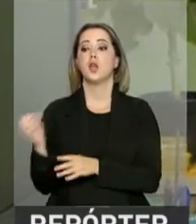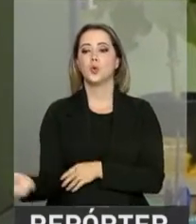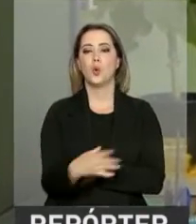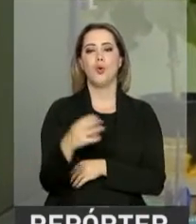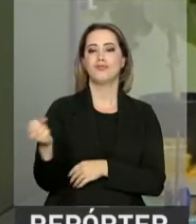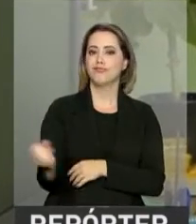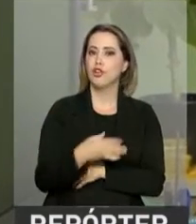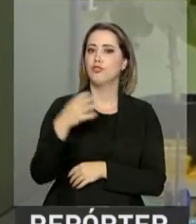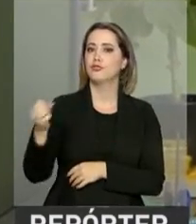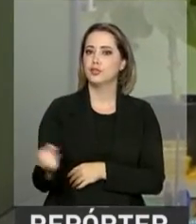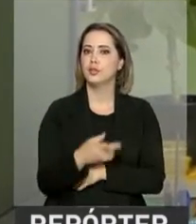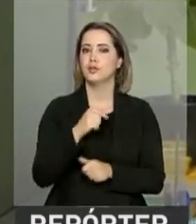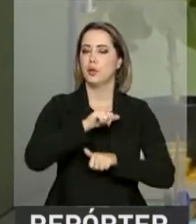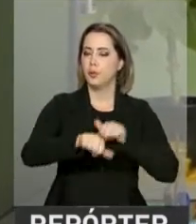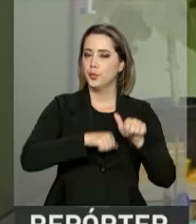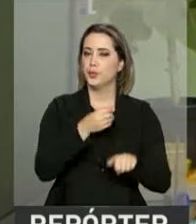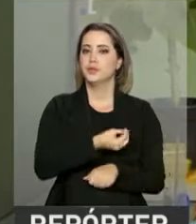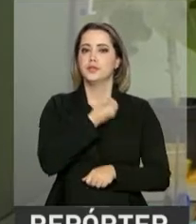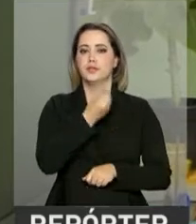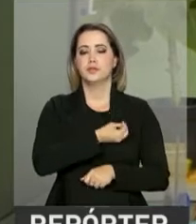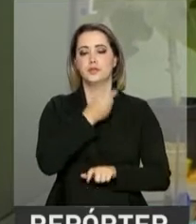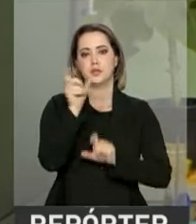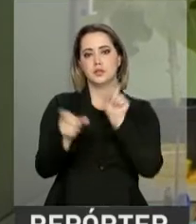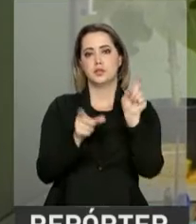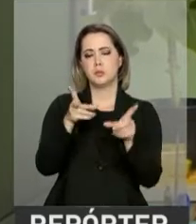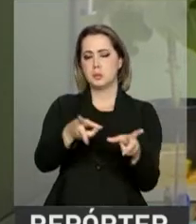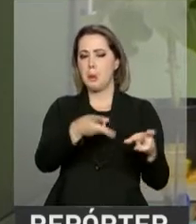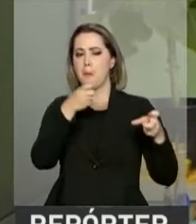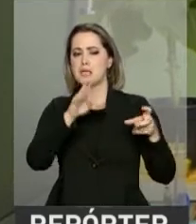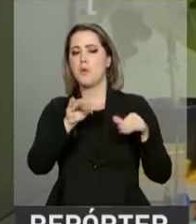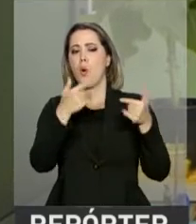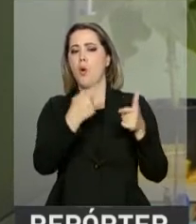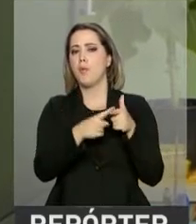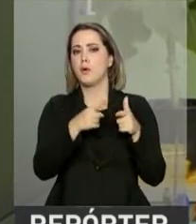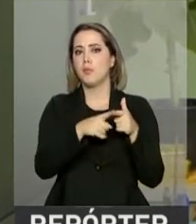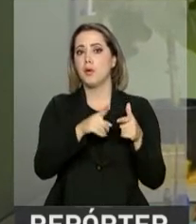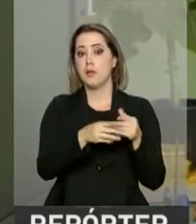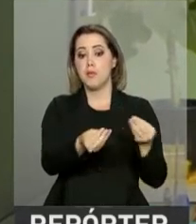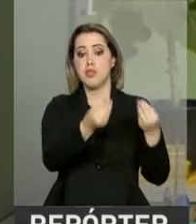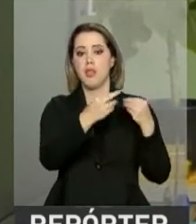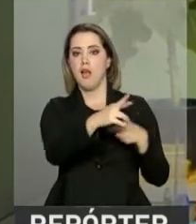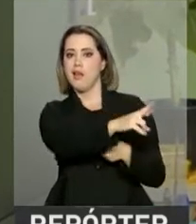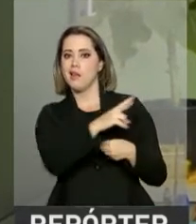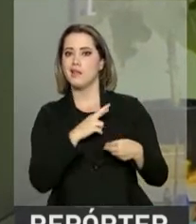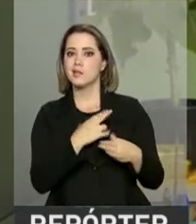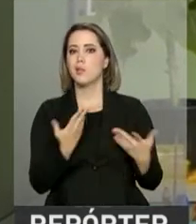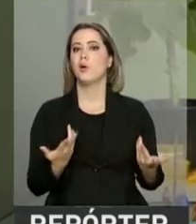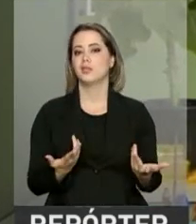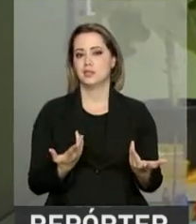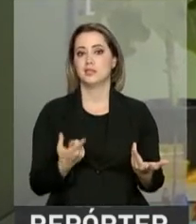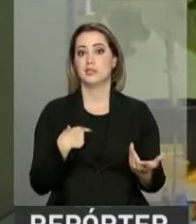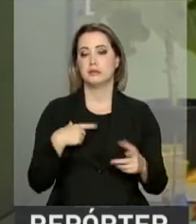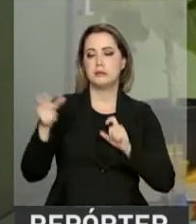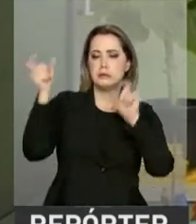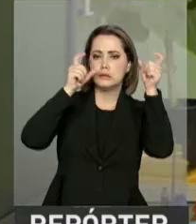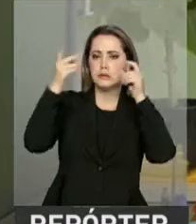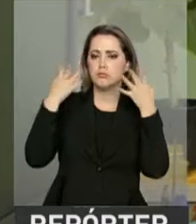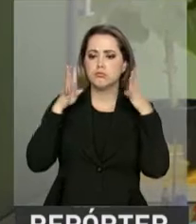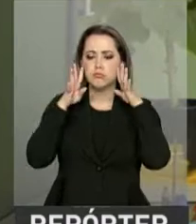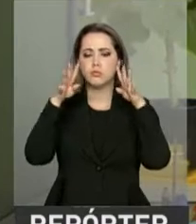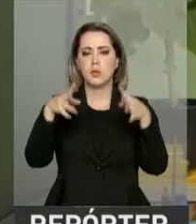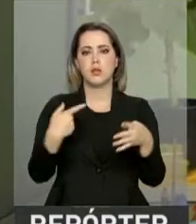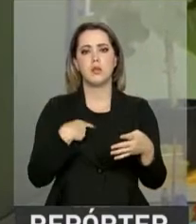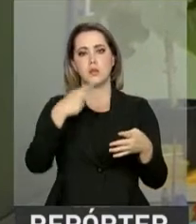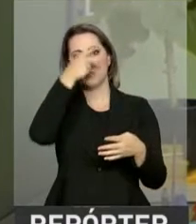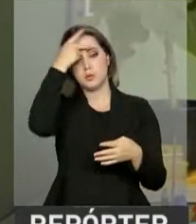mudam a vida das pessoas. Ela identifica o problema e traz soluções. A ideia é atrair um grande número de clientes e